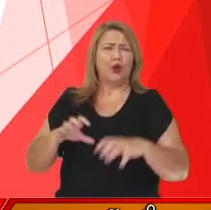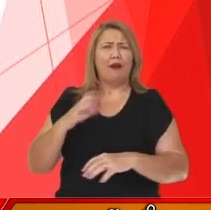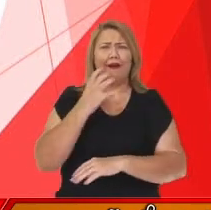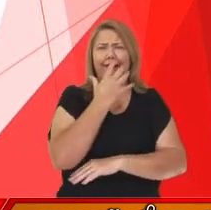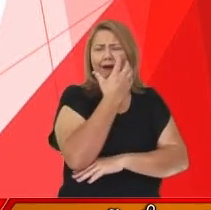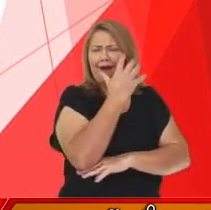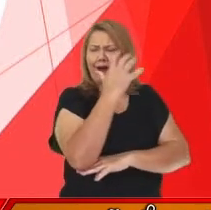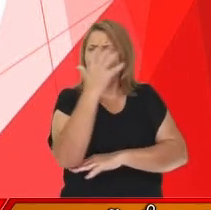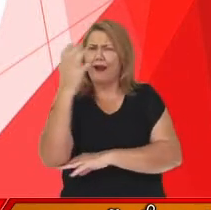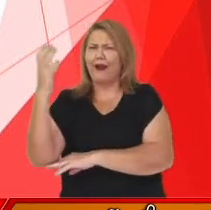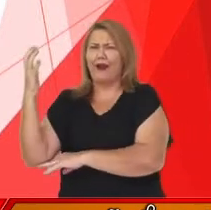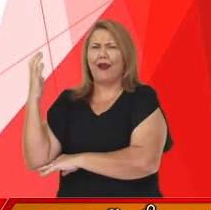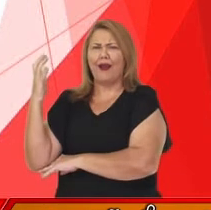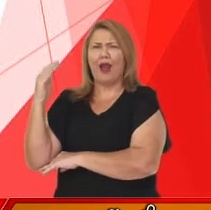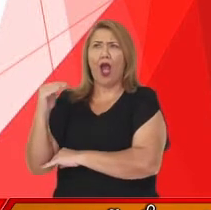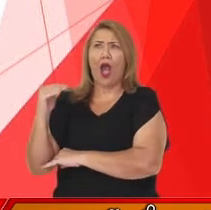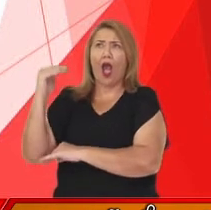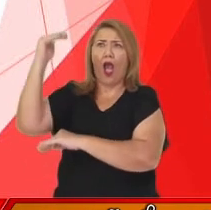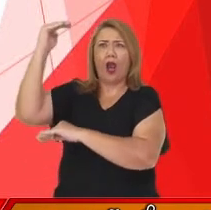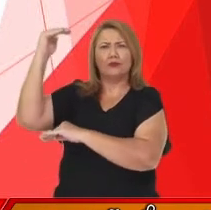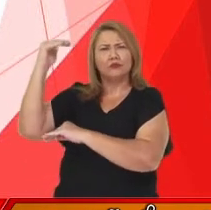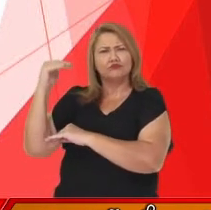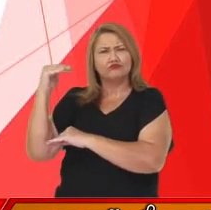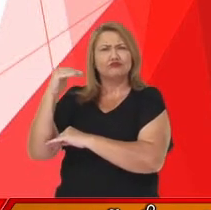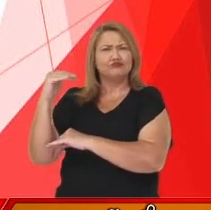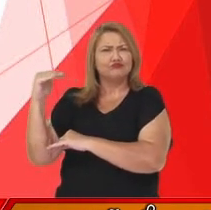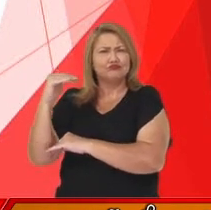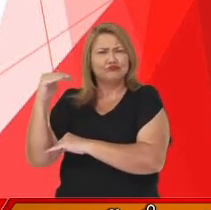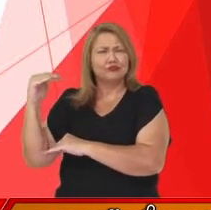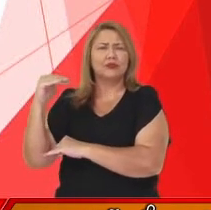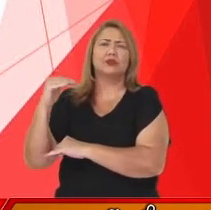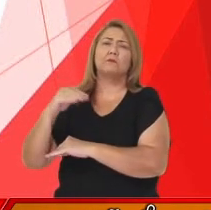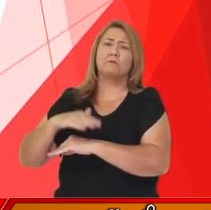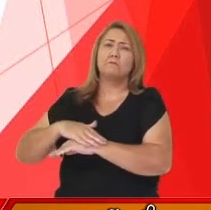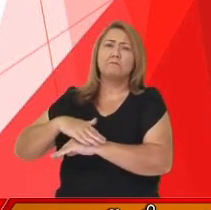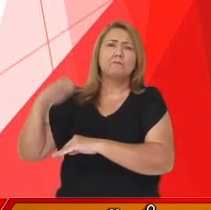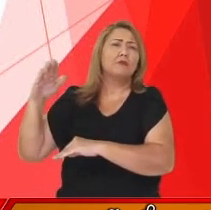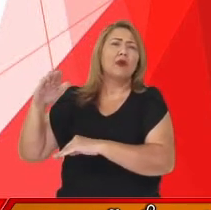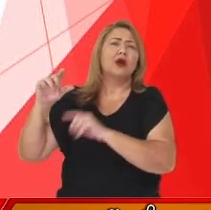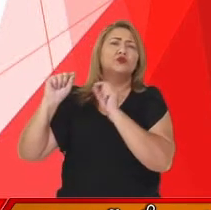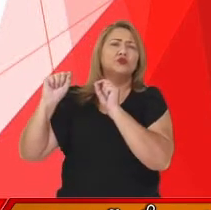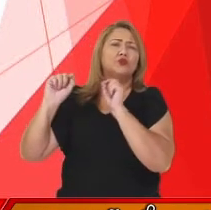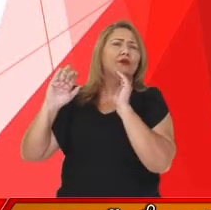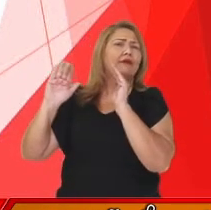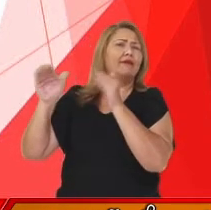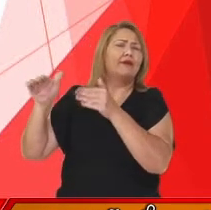com árvores de médio porte e é predominante a